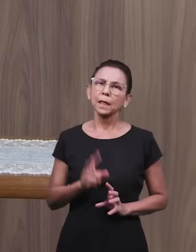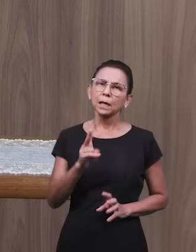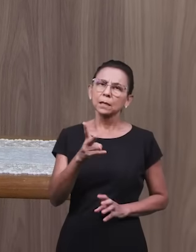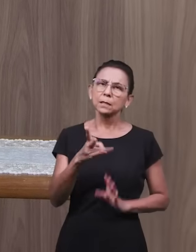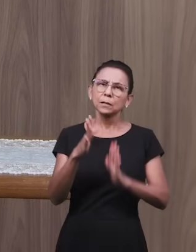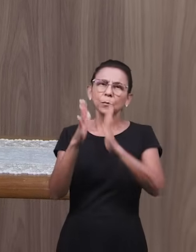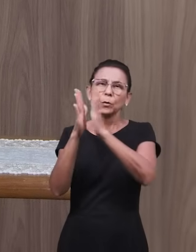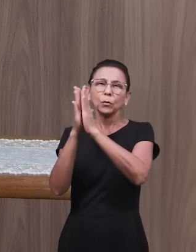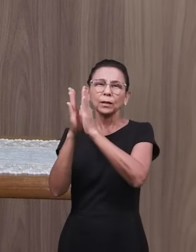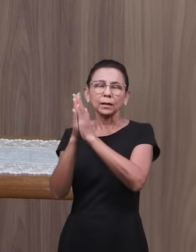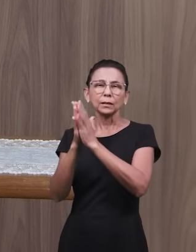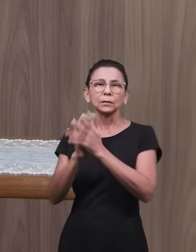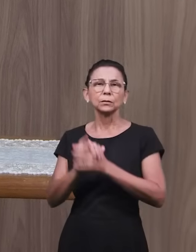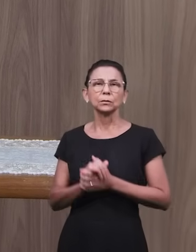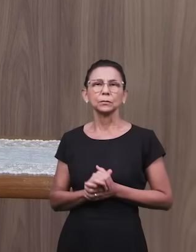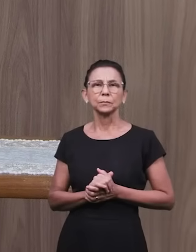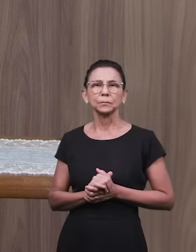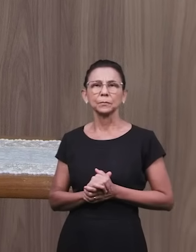esteja em oração,